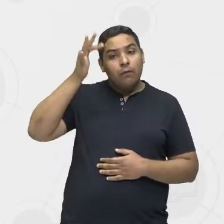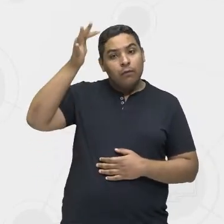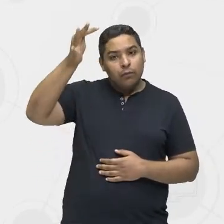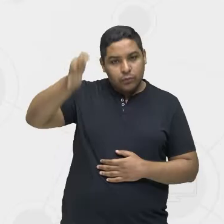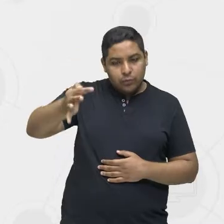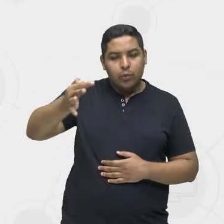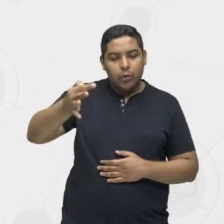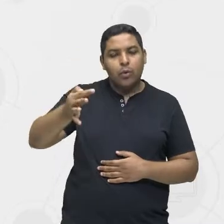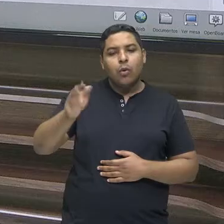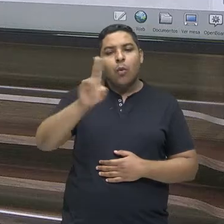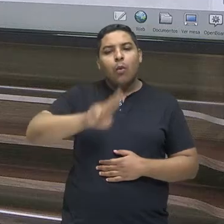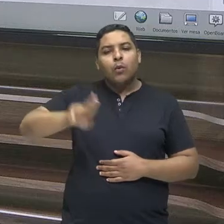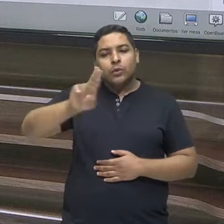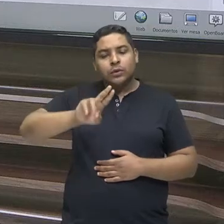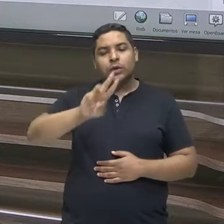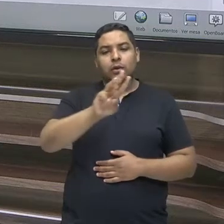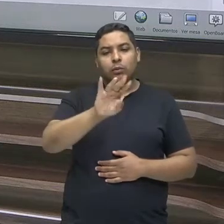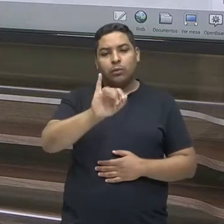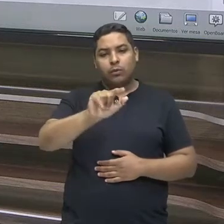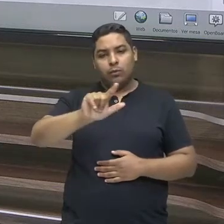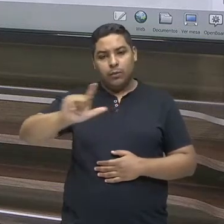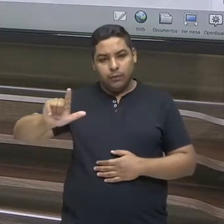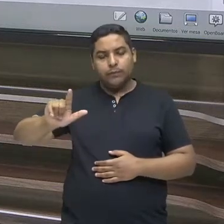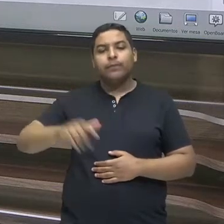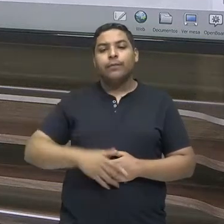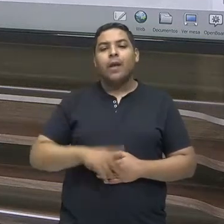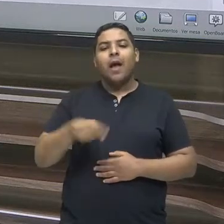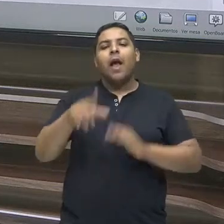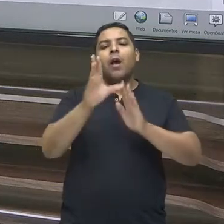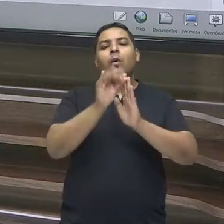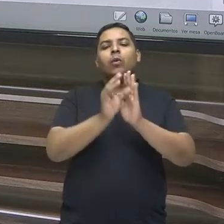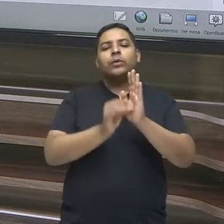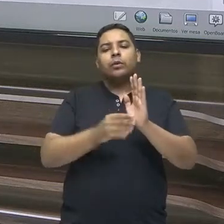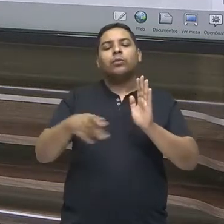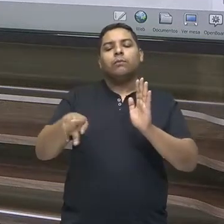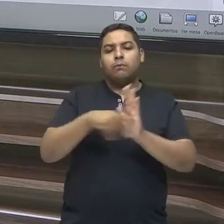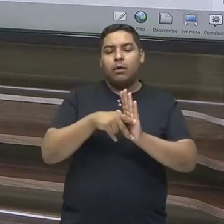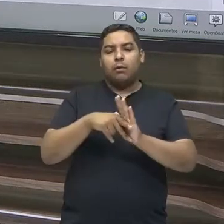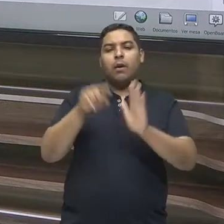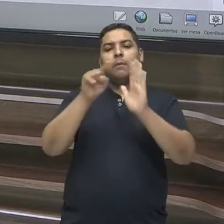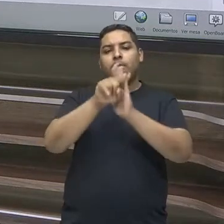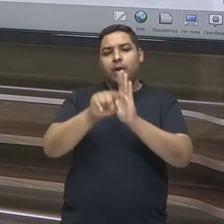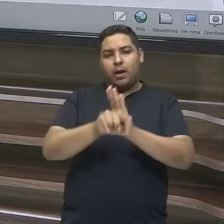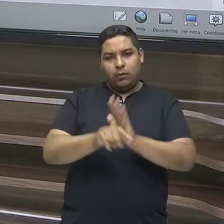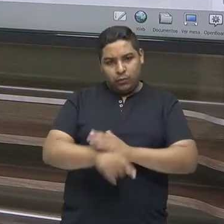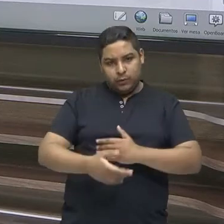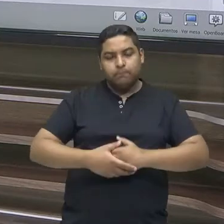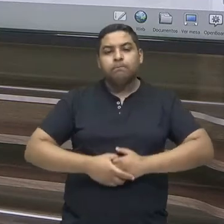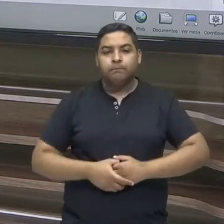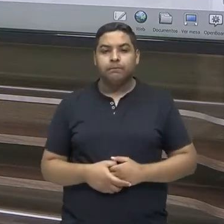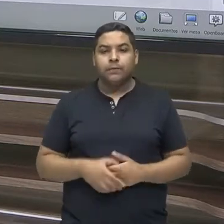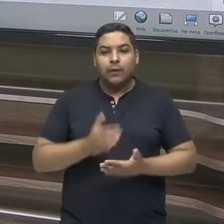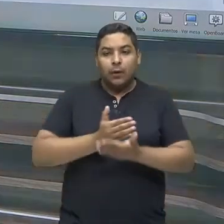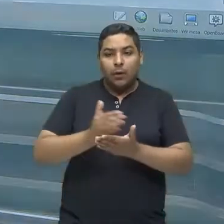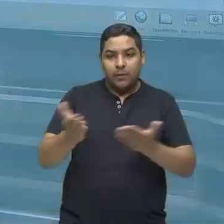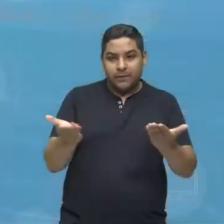é exatamente esse o conteúdo aí base para as questões que nós vamos trabalhar no nosso praticando. Vamos iniciar então?